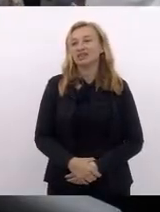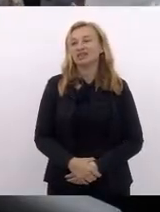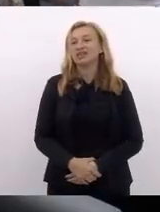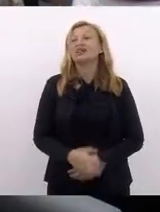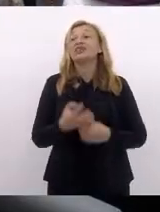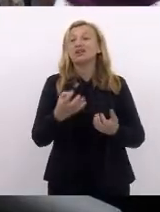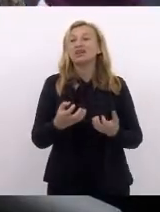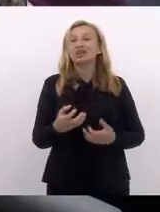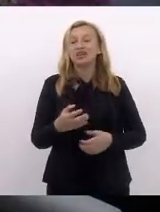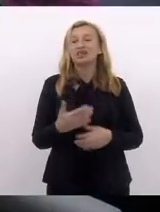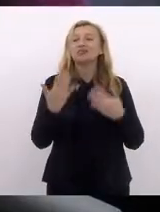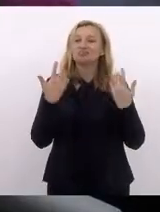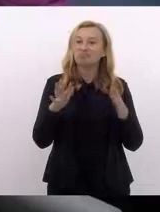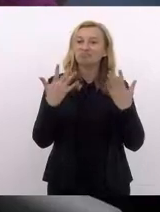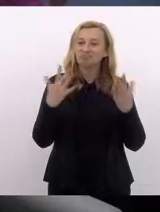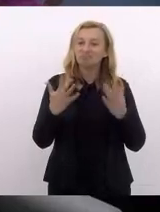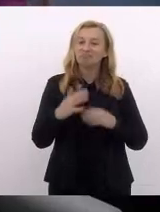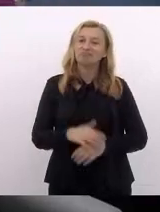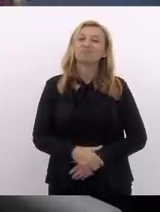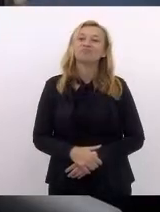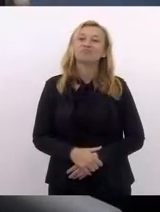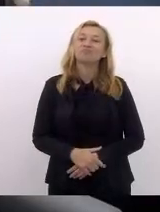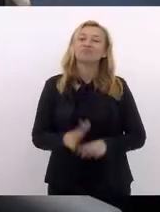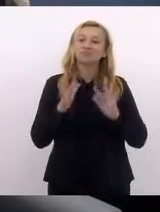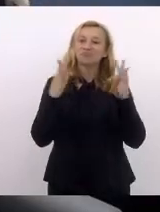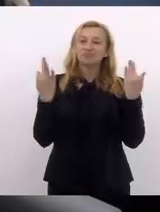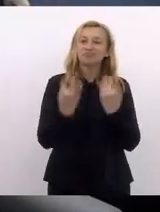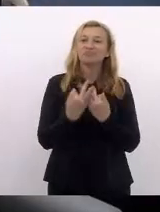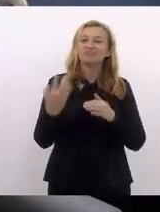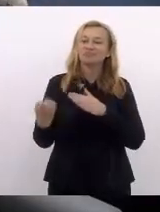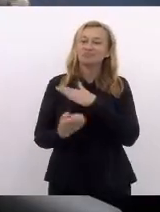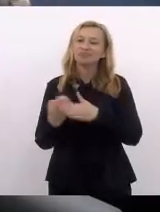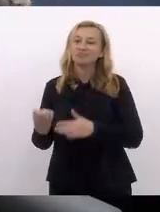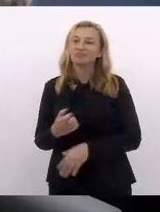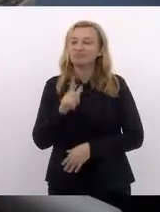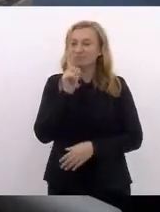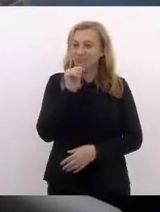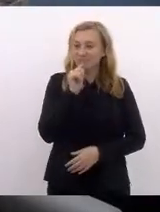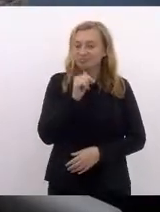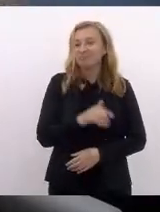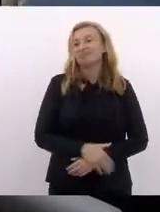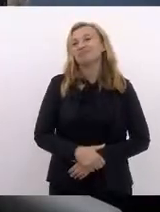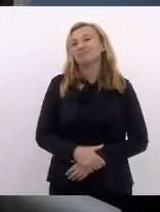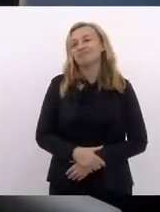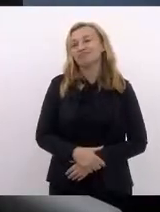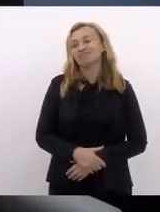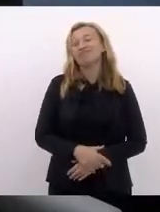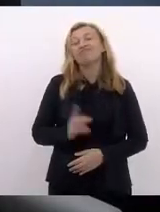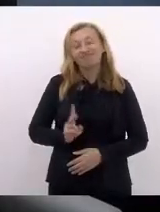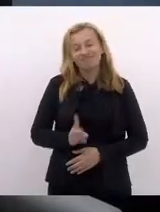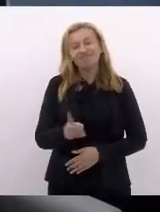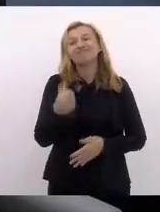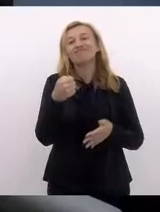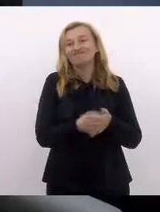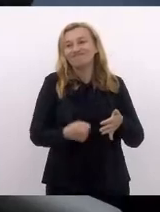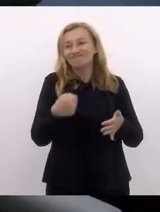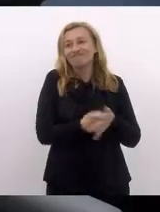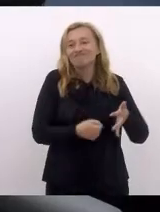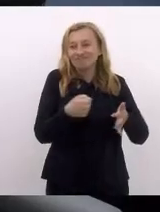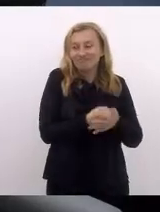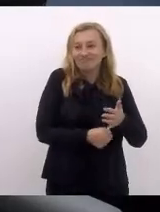e eu queria fazer uma saudação da família ser Daiana todos que estão aqui que sempre Lutaram